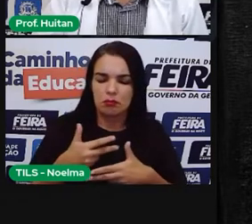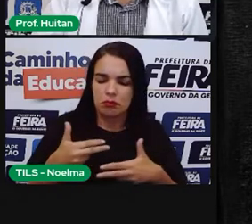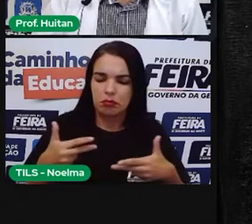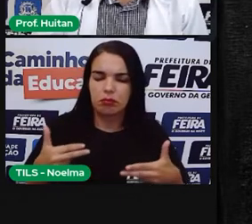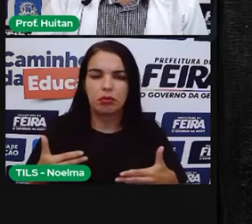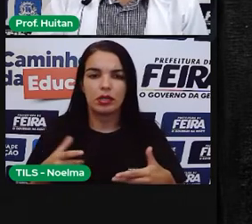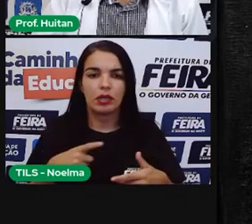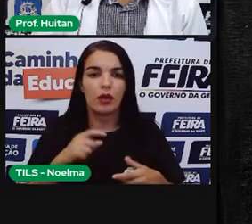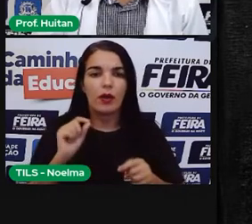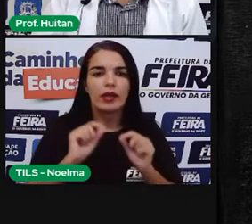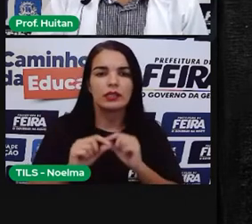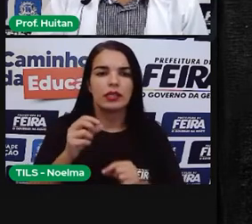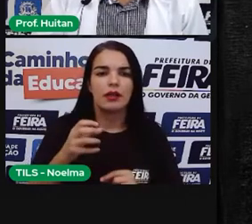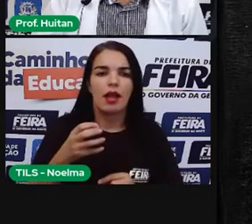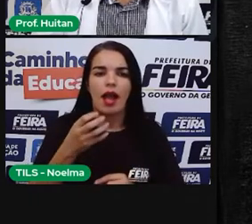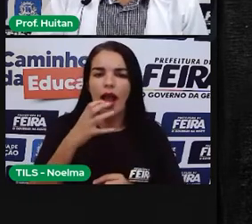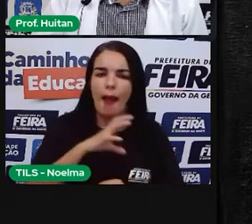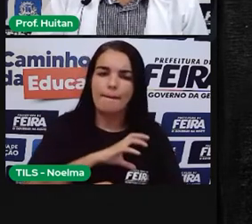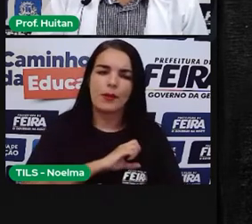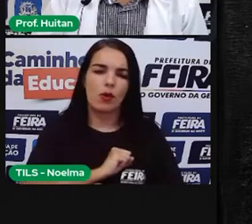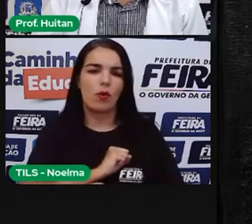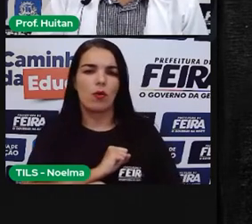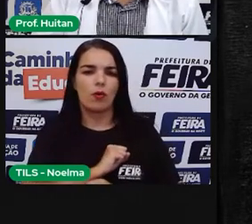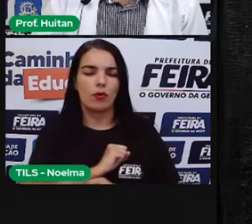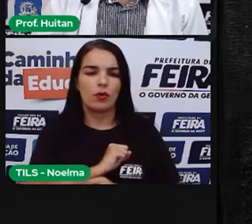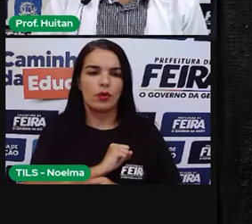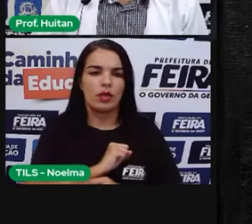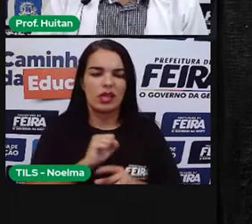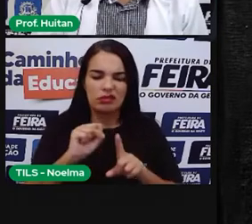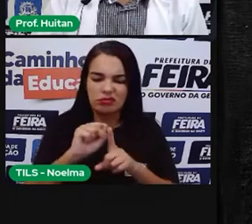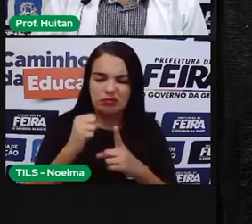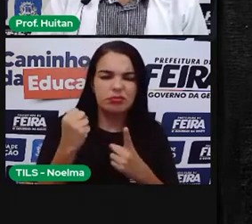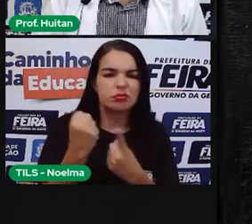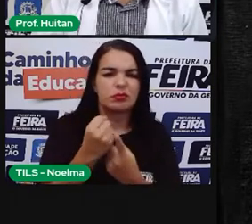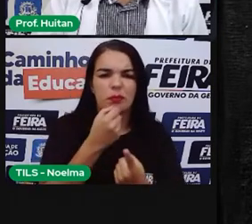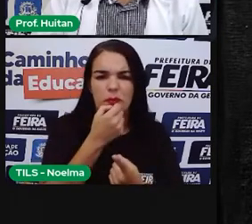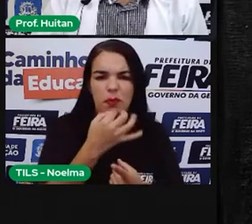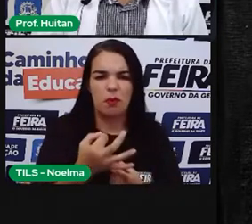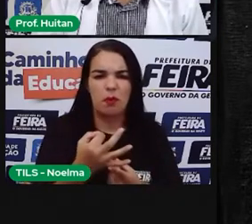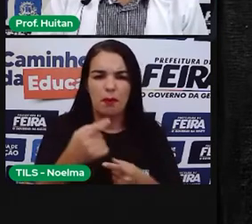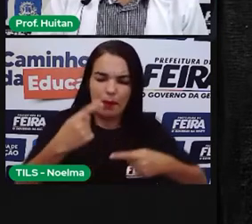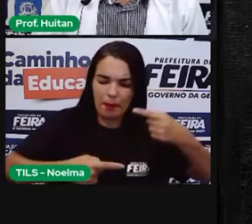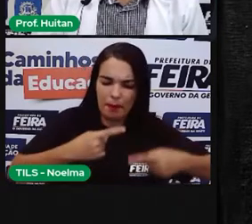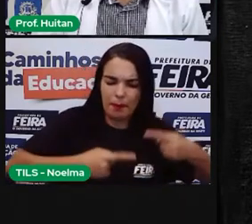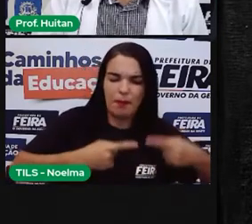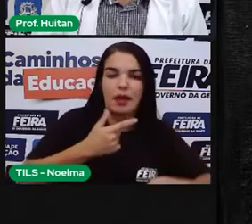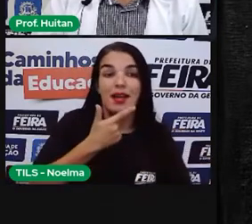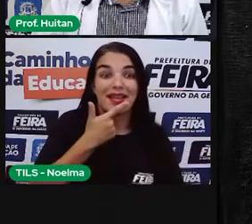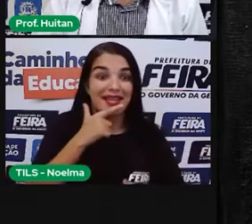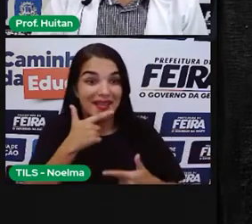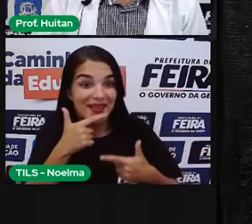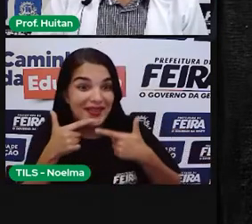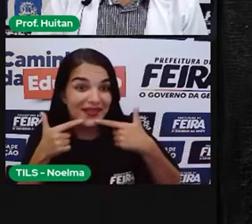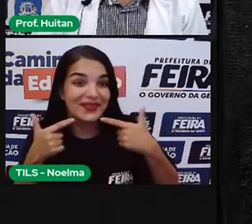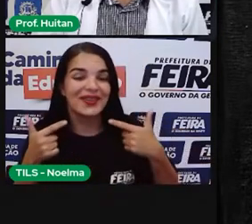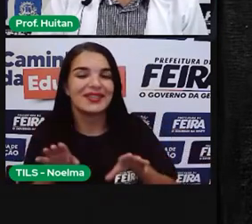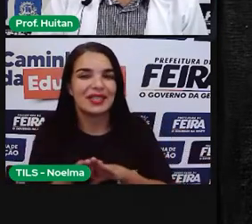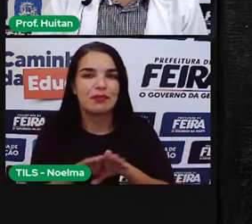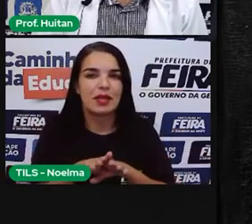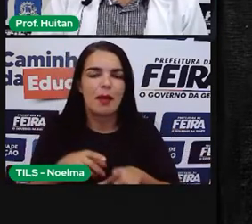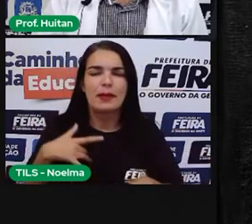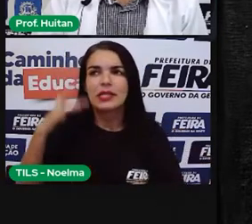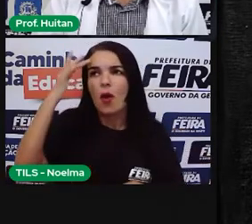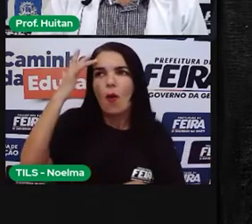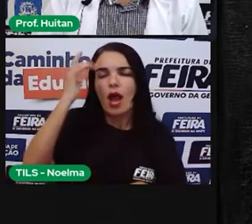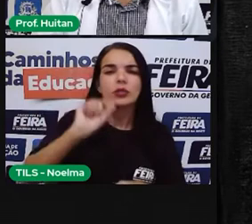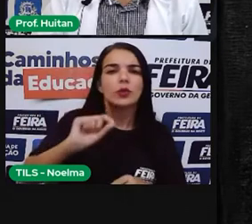humor, etc. Mas tem um tema que eu acho que eu tenho certeza que é